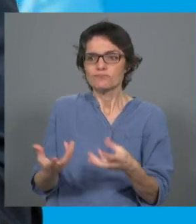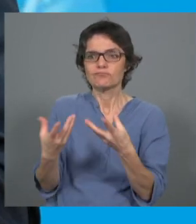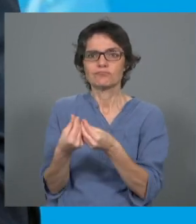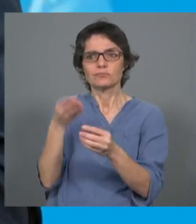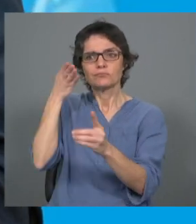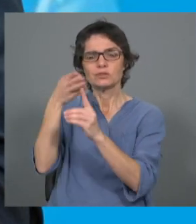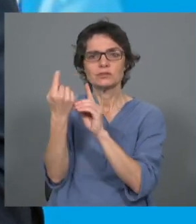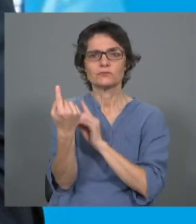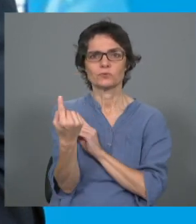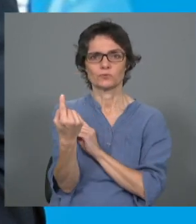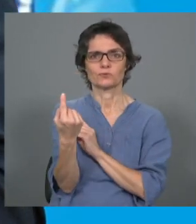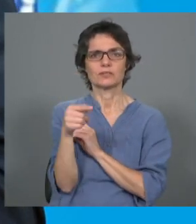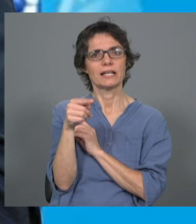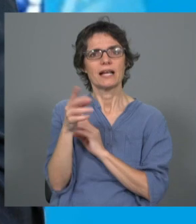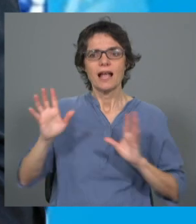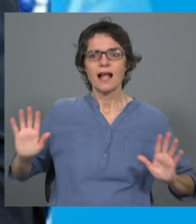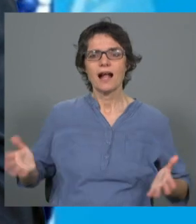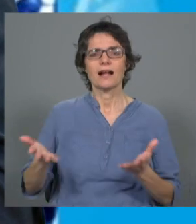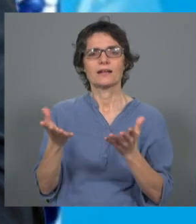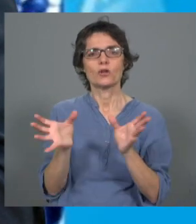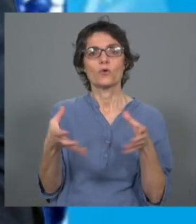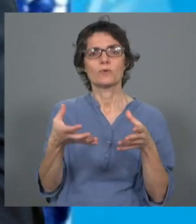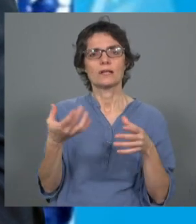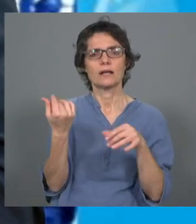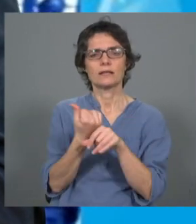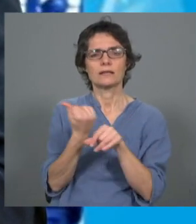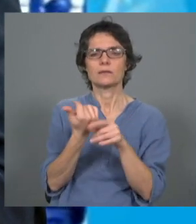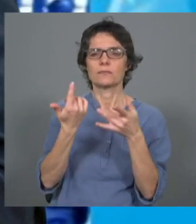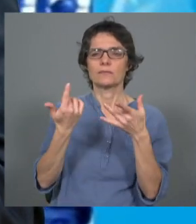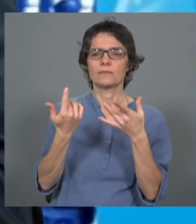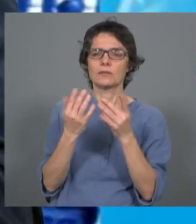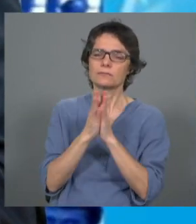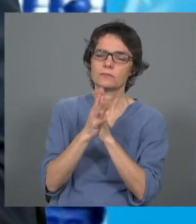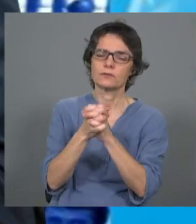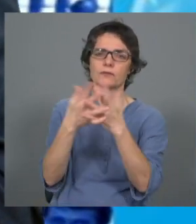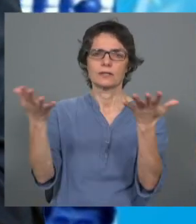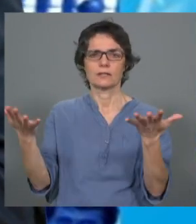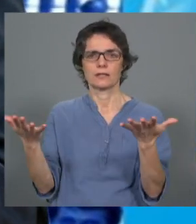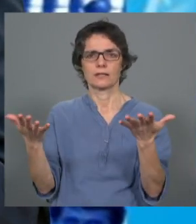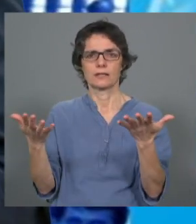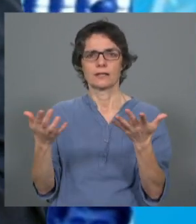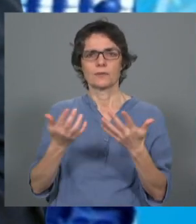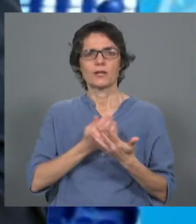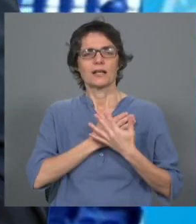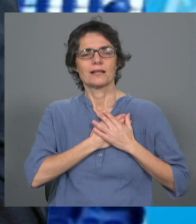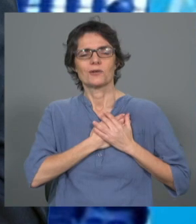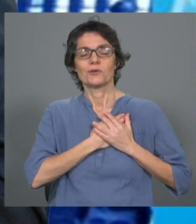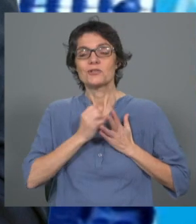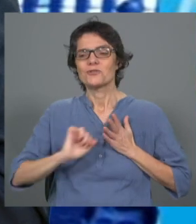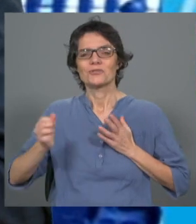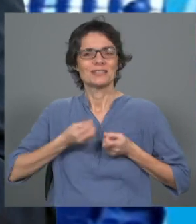e ajudarem a comunidade a celebrar. É a grande função também dos acólitos, dar a serenidade, esta serenidade de coração, para que a